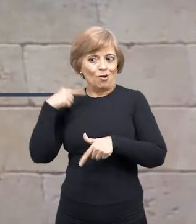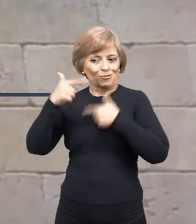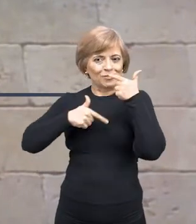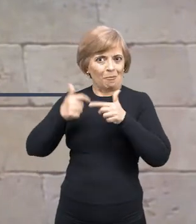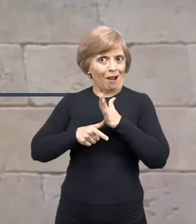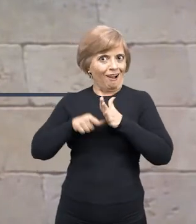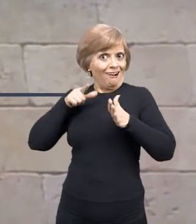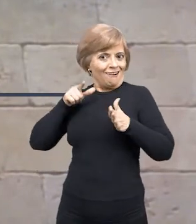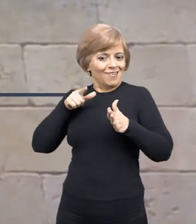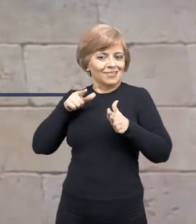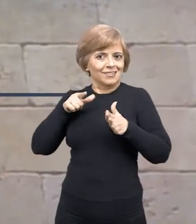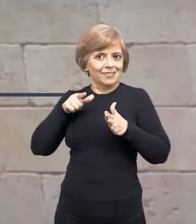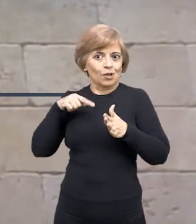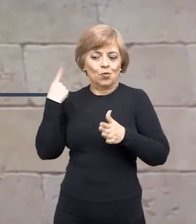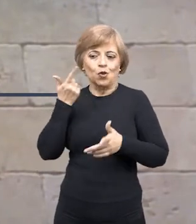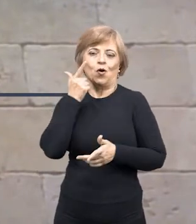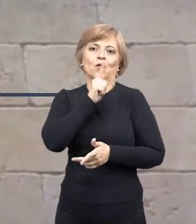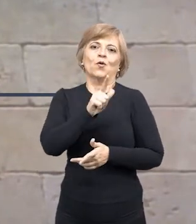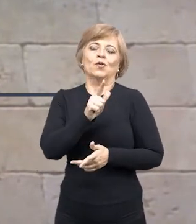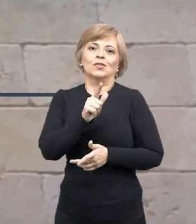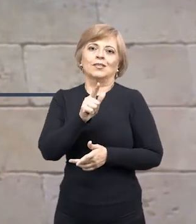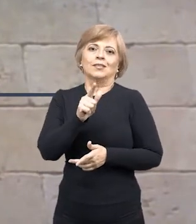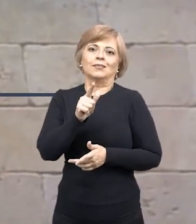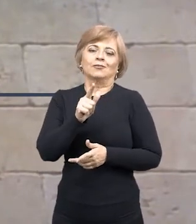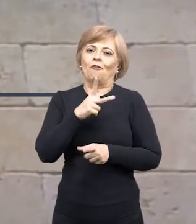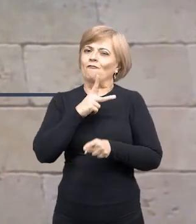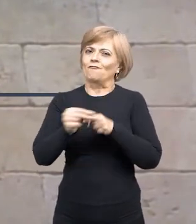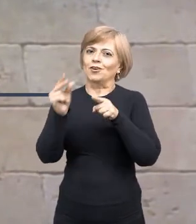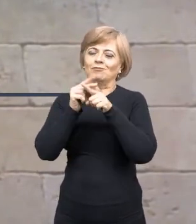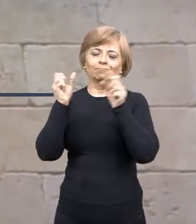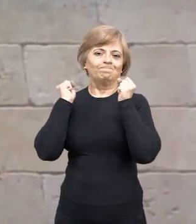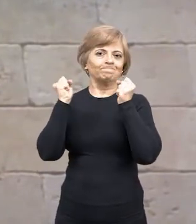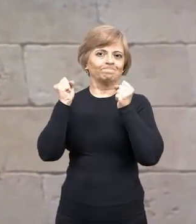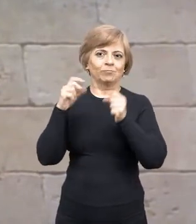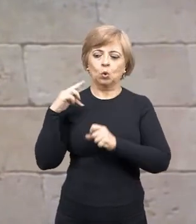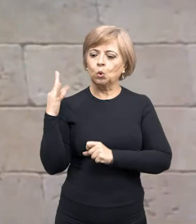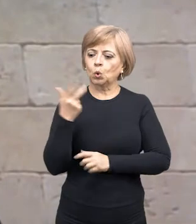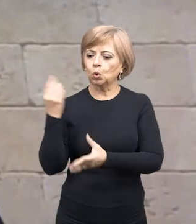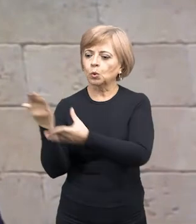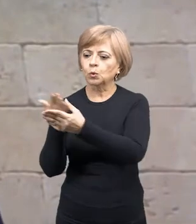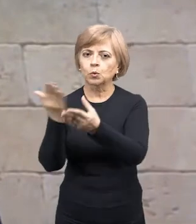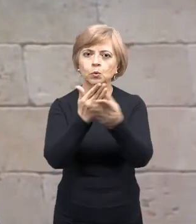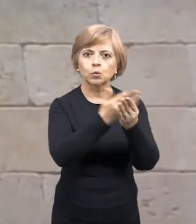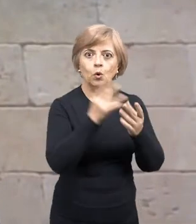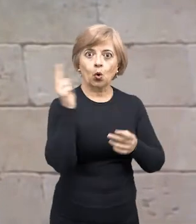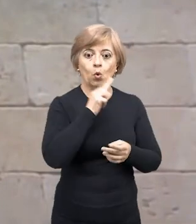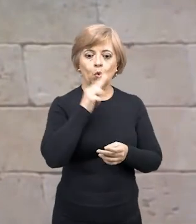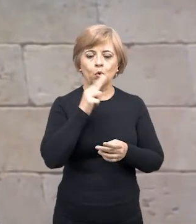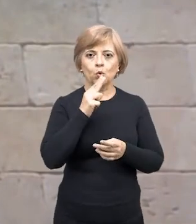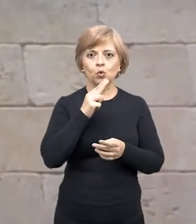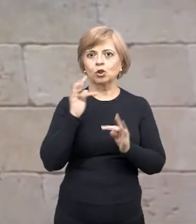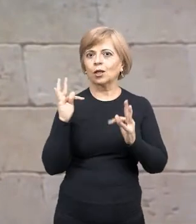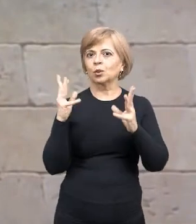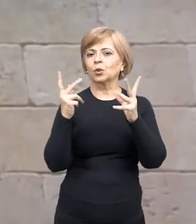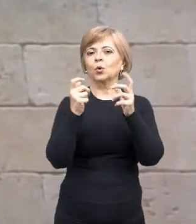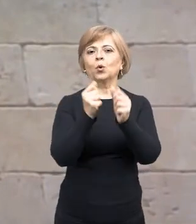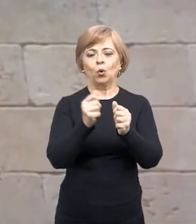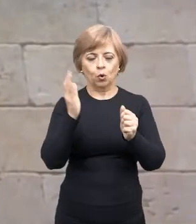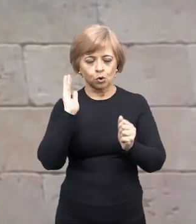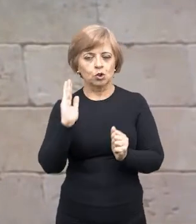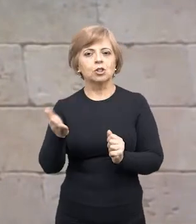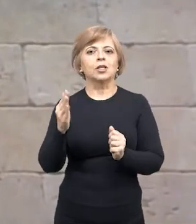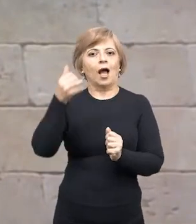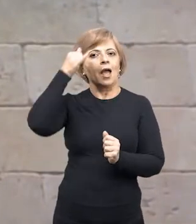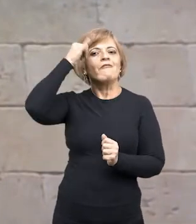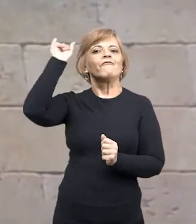do Ministério Público, nós conseguimos êxito em todas as tutelas de urgência para evitar esse pagamento superfaturado por parte do Poder